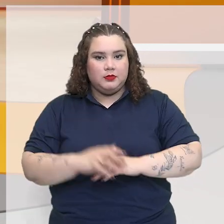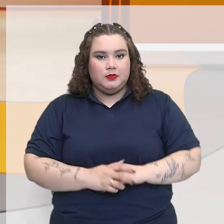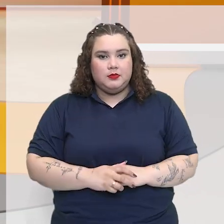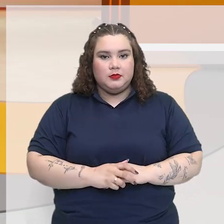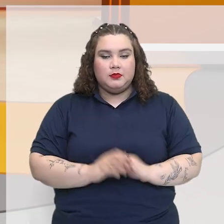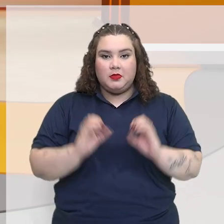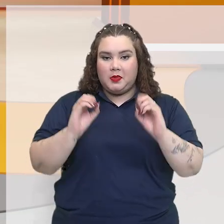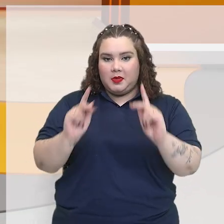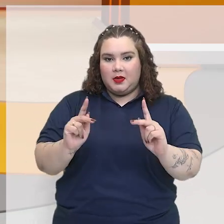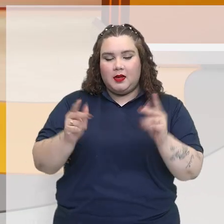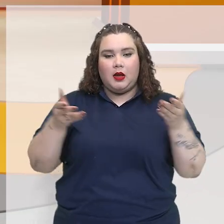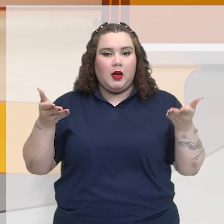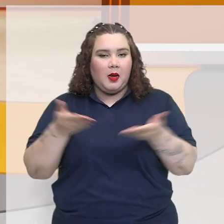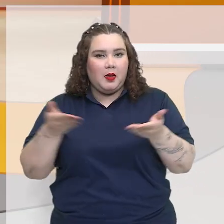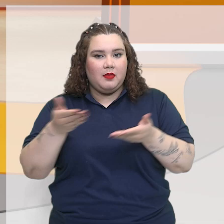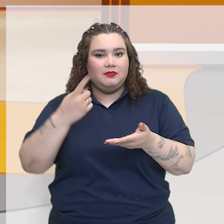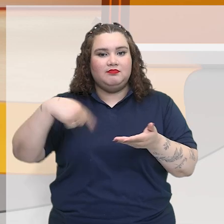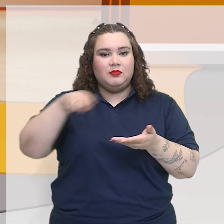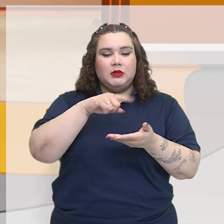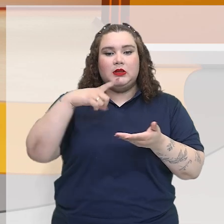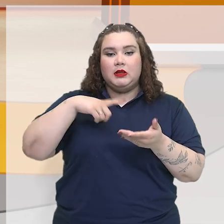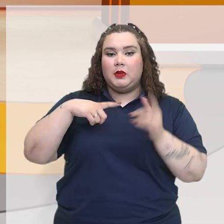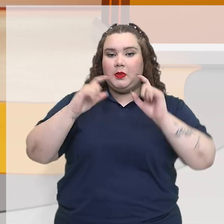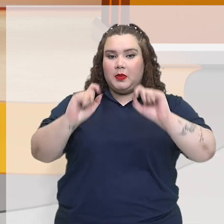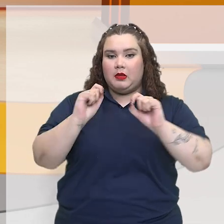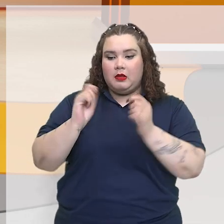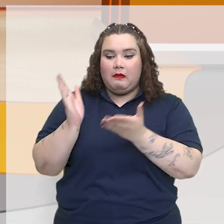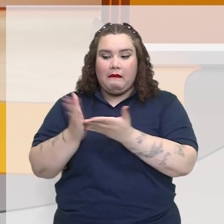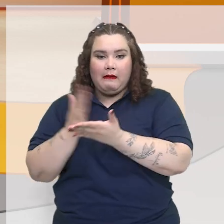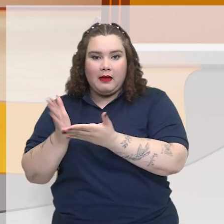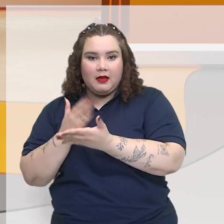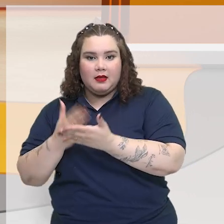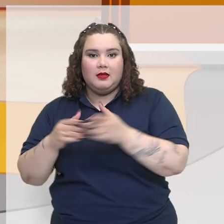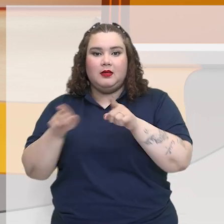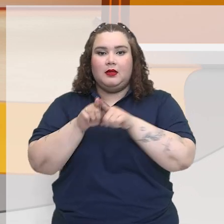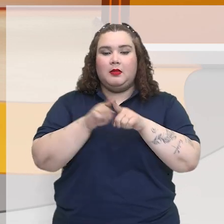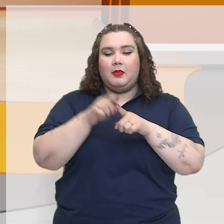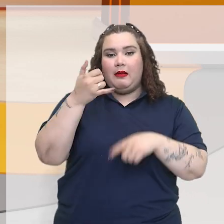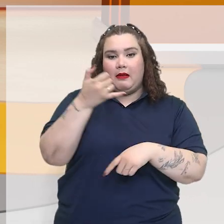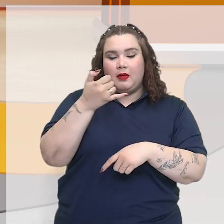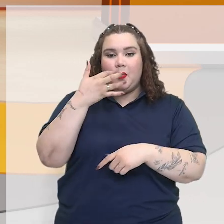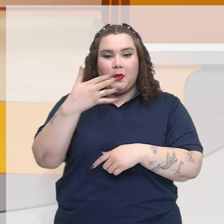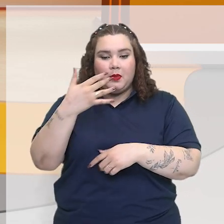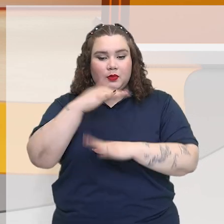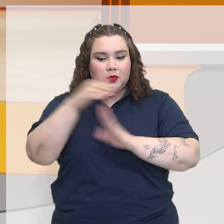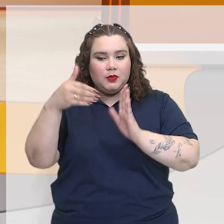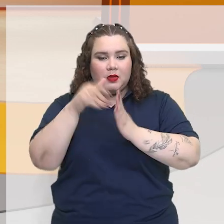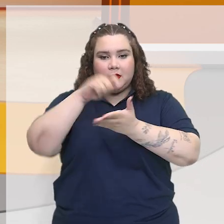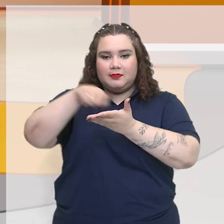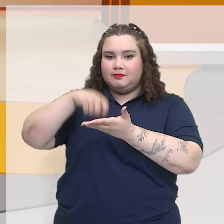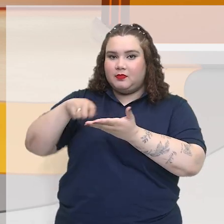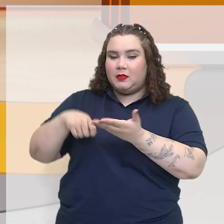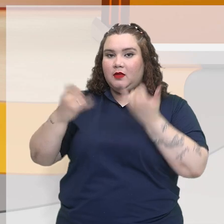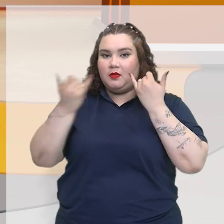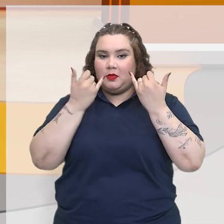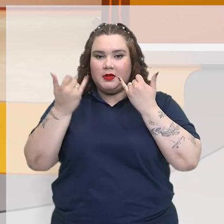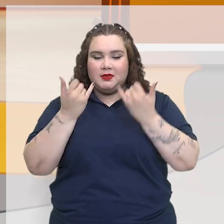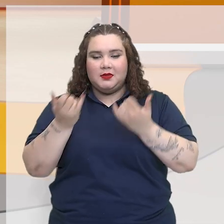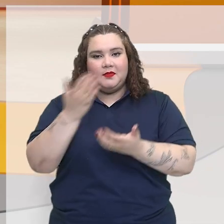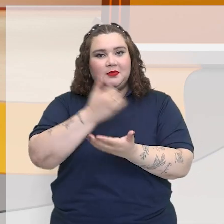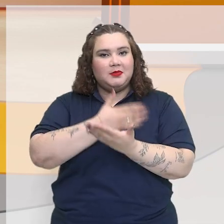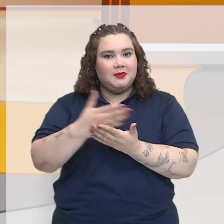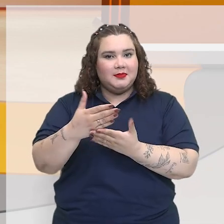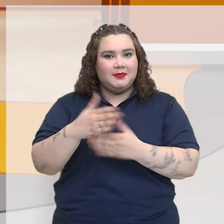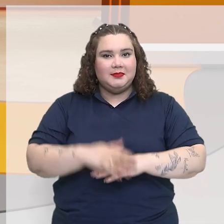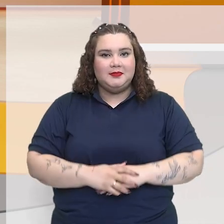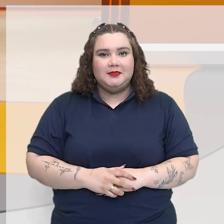E agora você separa o seu caderno, as suas canetas e tome nota dos pontos importantes. Vamos à